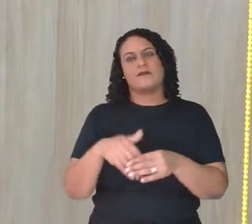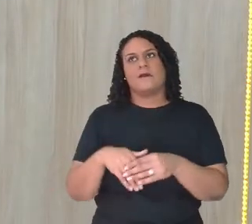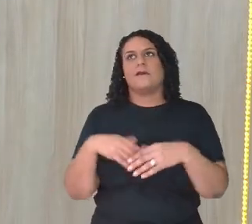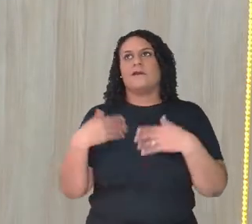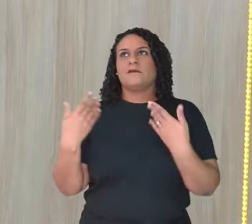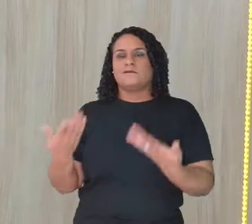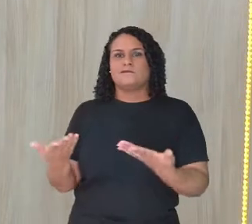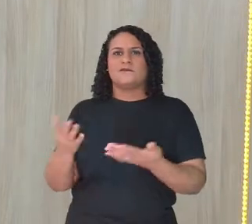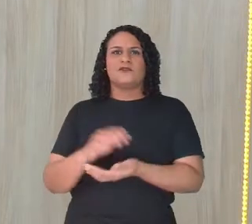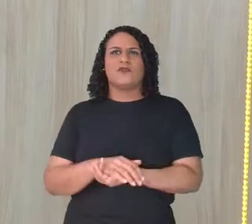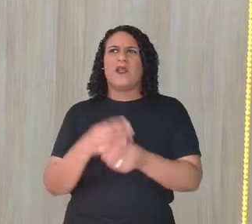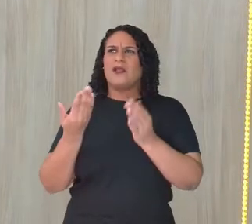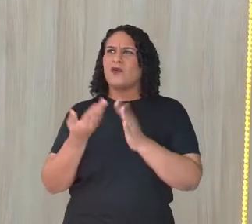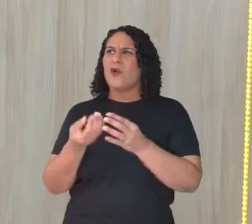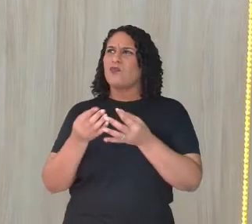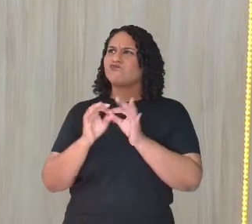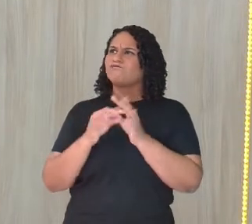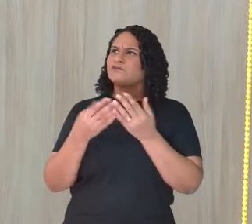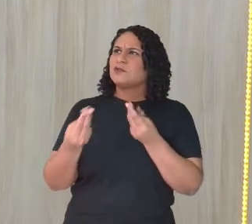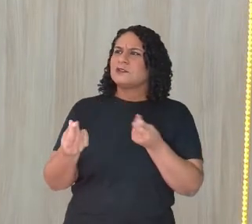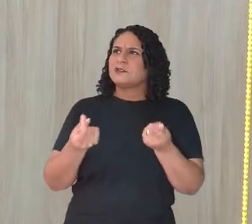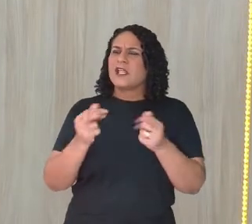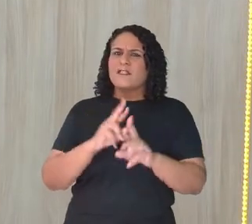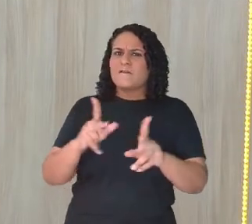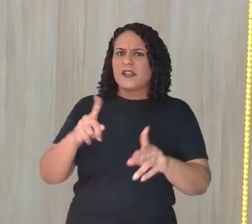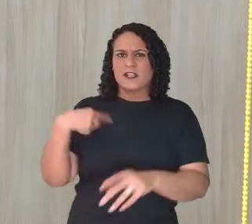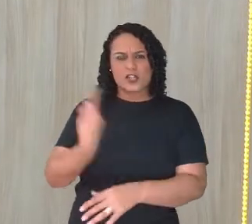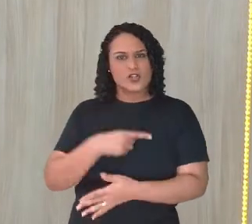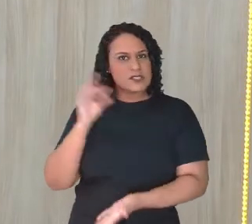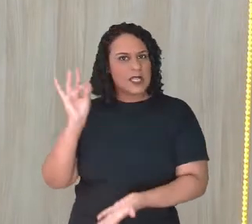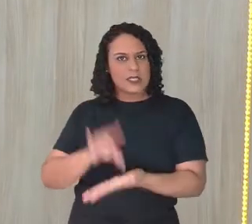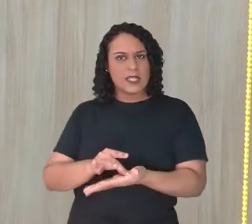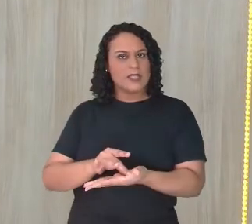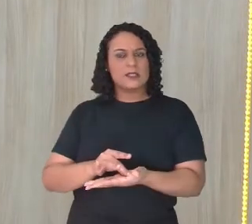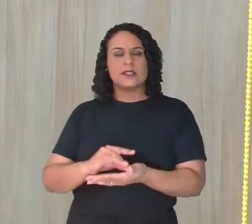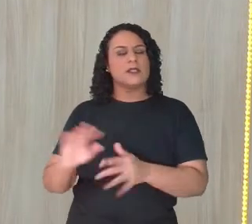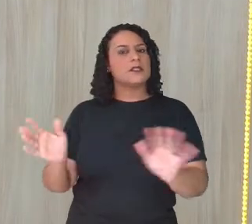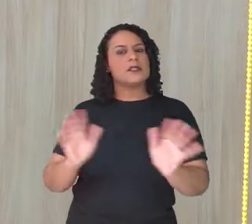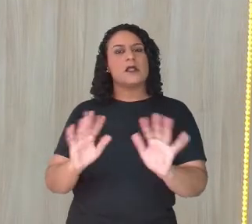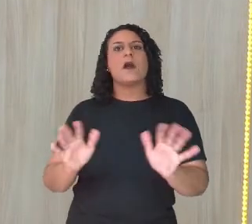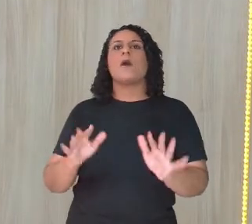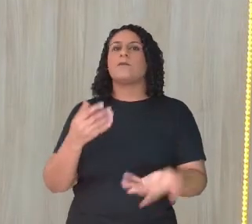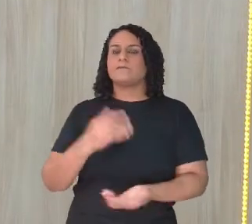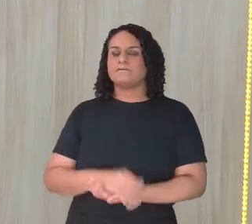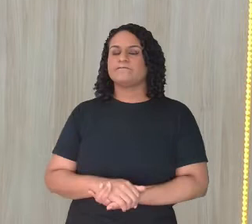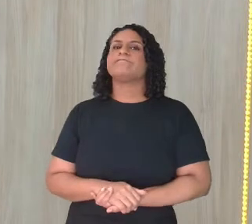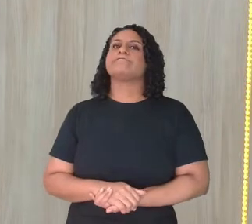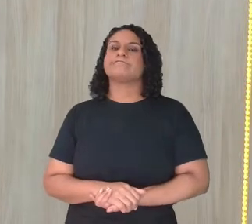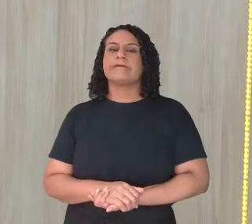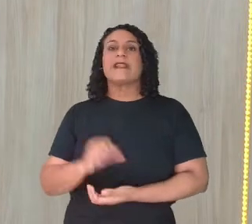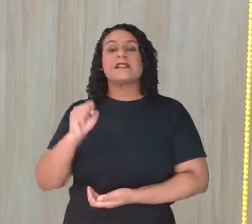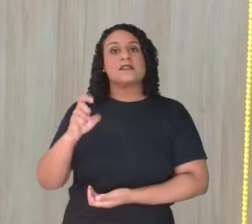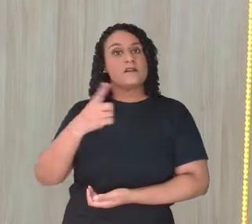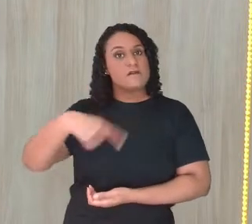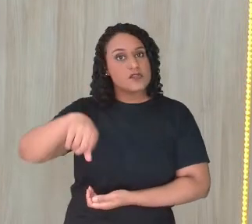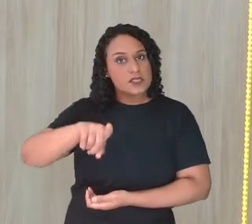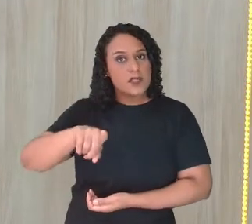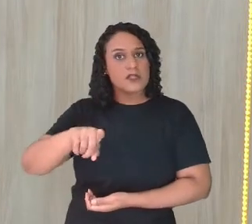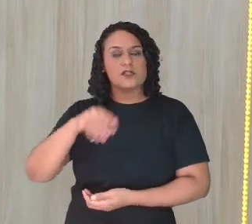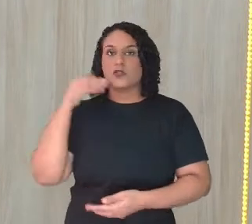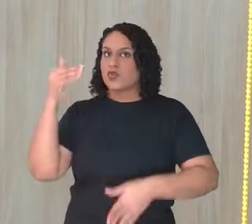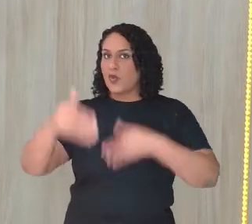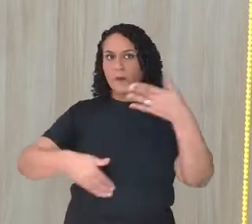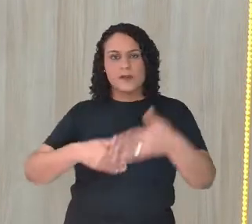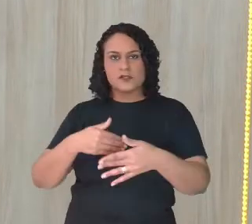distante, tá certo, da nossa realidade. É algo bem próximo que você, estudante do 8º ano, se ainda não participou de um